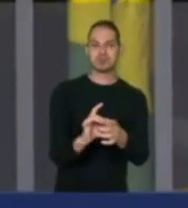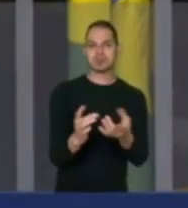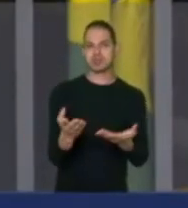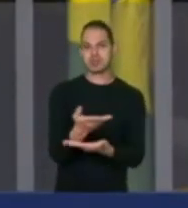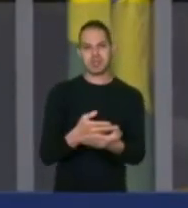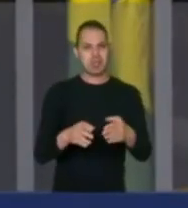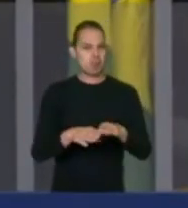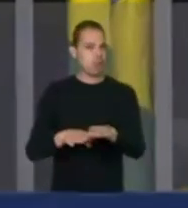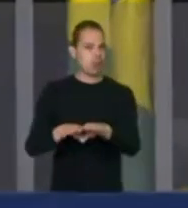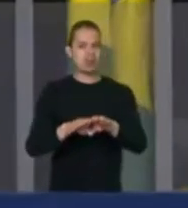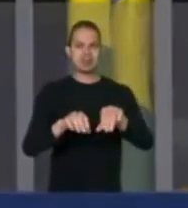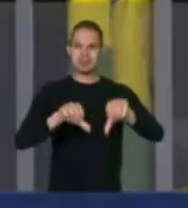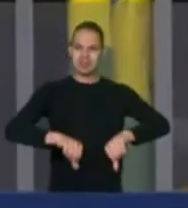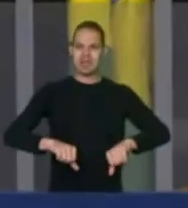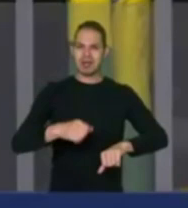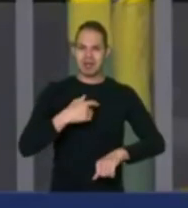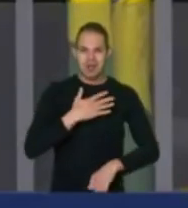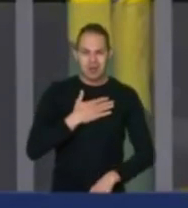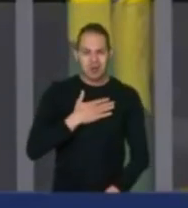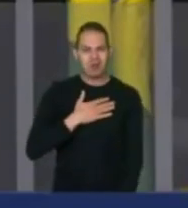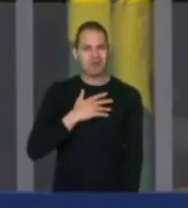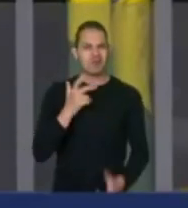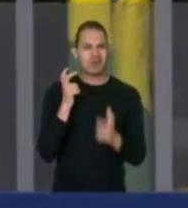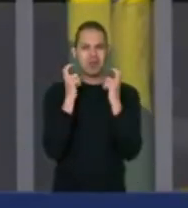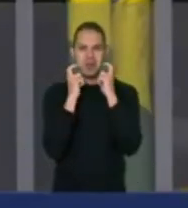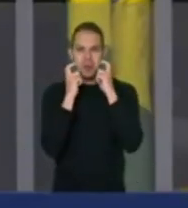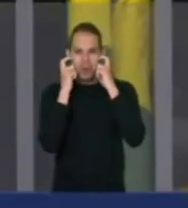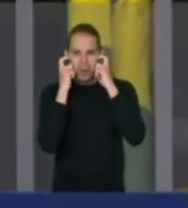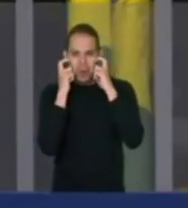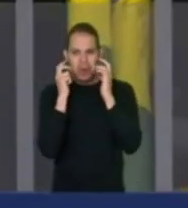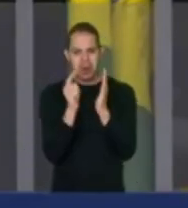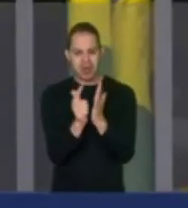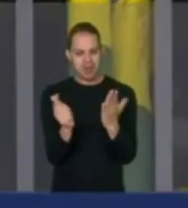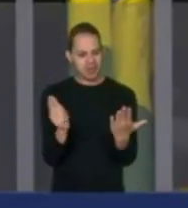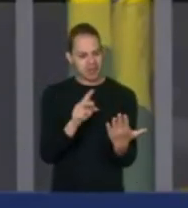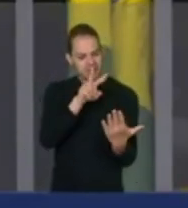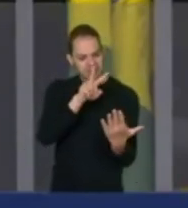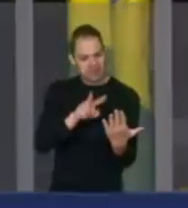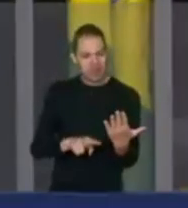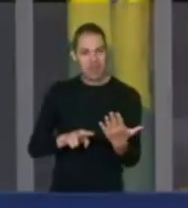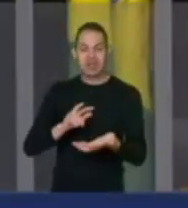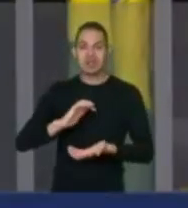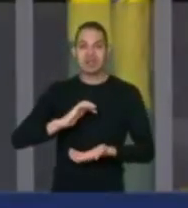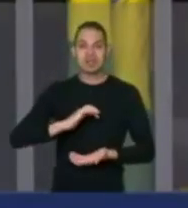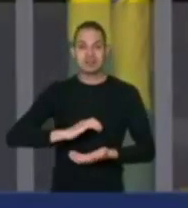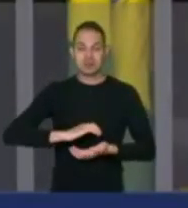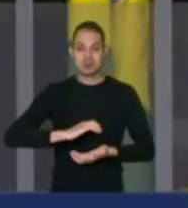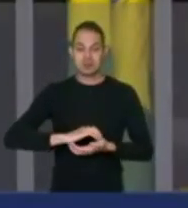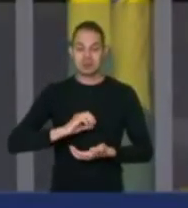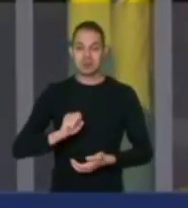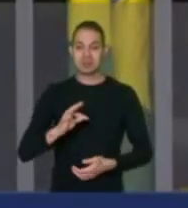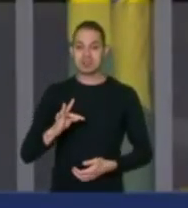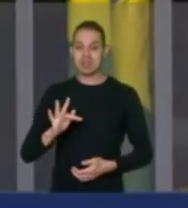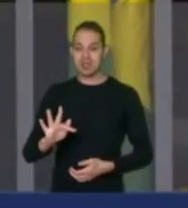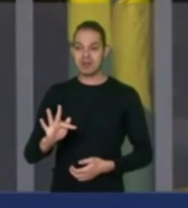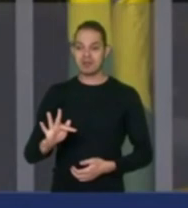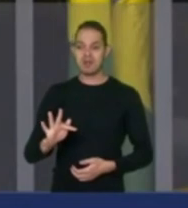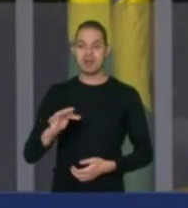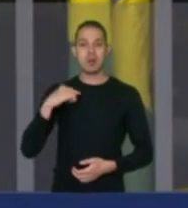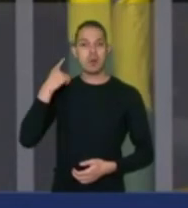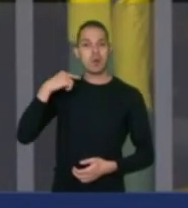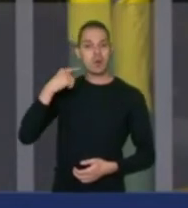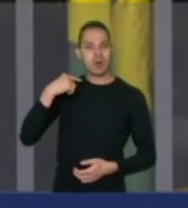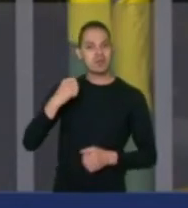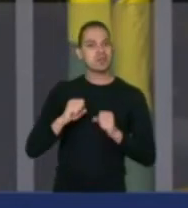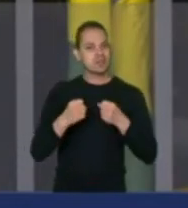antidemocrática. É uma vergonha para mim, como brasileiro, ler na mesma matéria dizendo que a Suprema Corte, e essa é uma opinião do